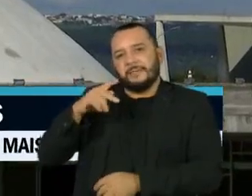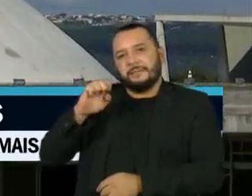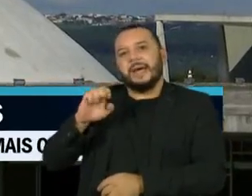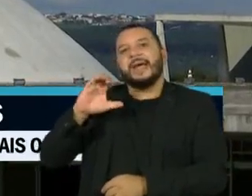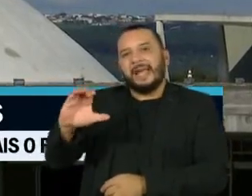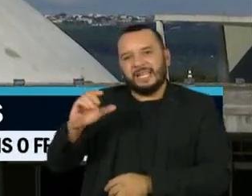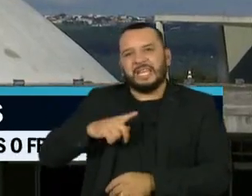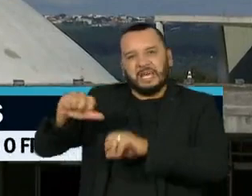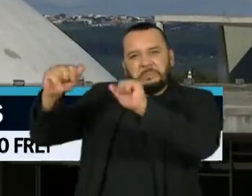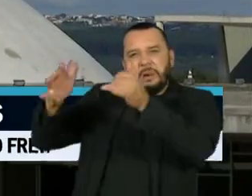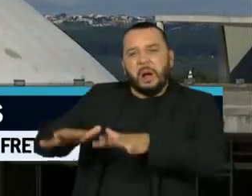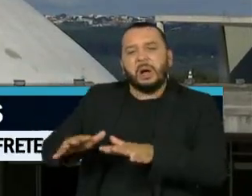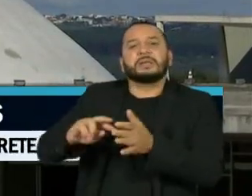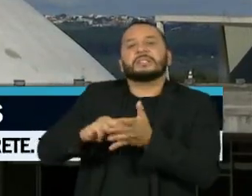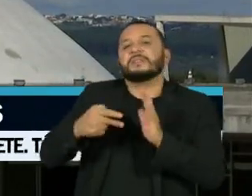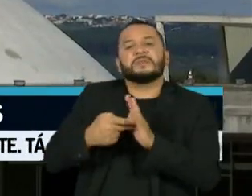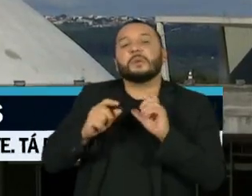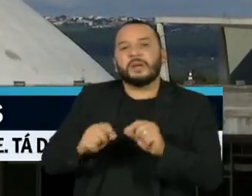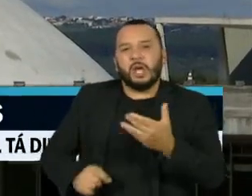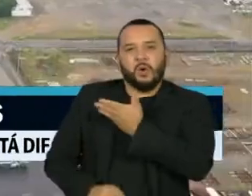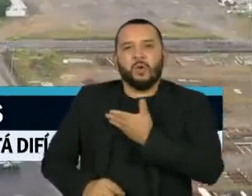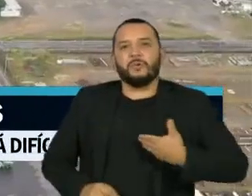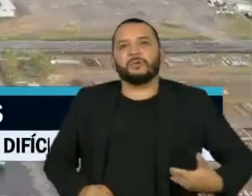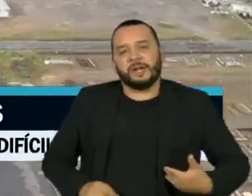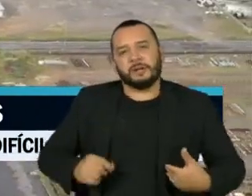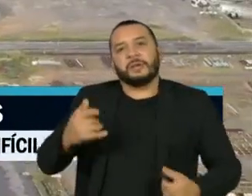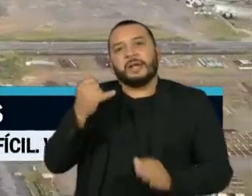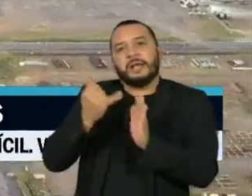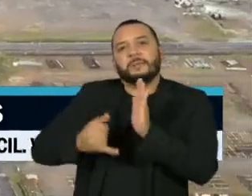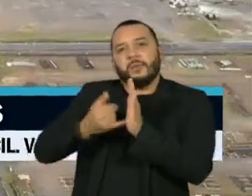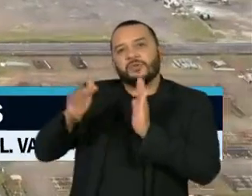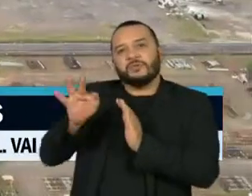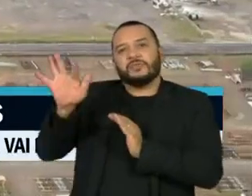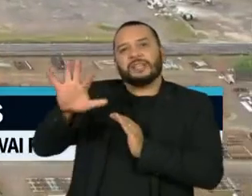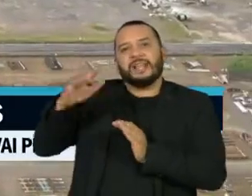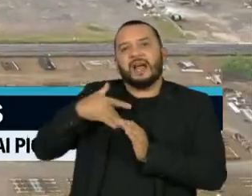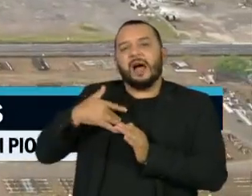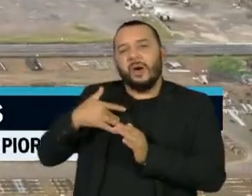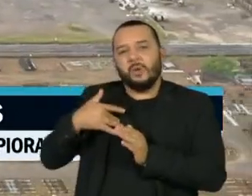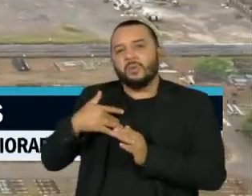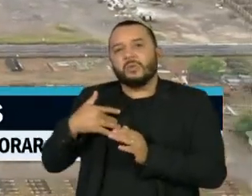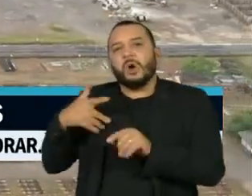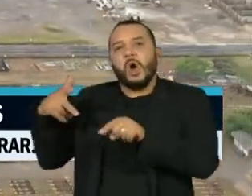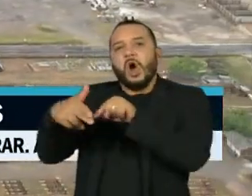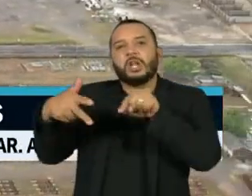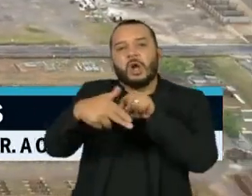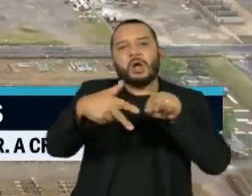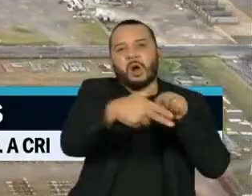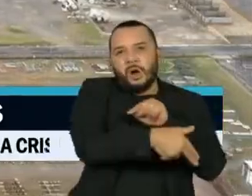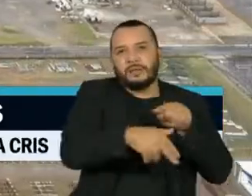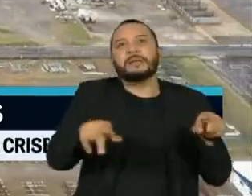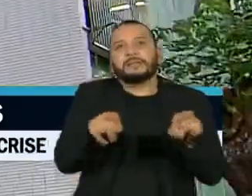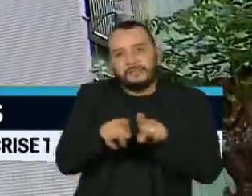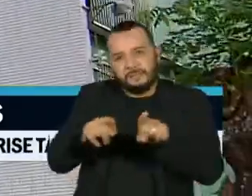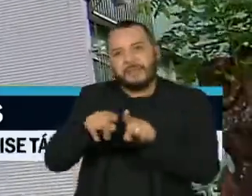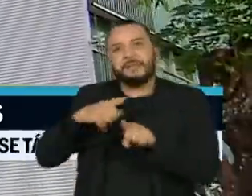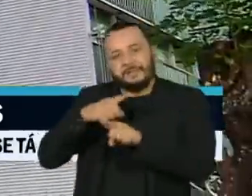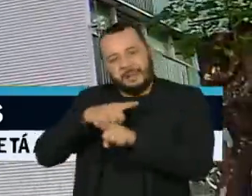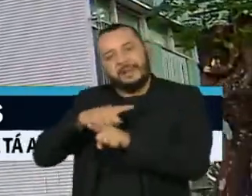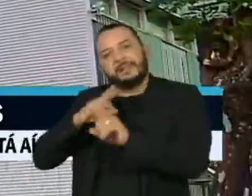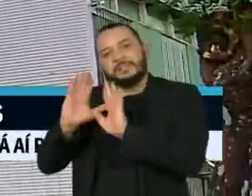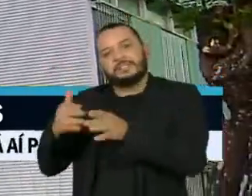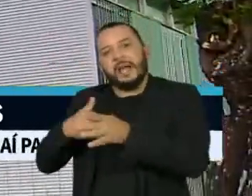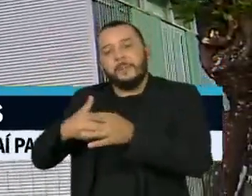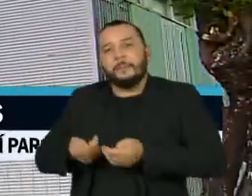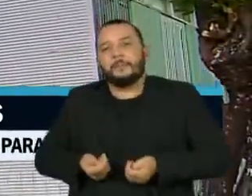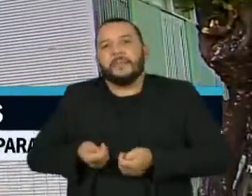governo abrir mão de parte dos impostos federais e cria uma série de auxílios relacionados aos derivados de petróleo. O